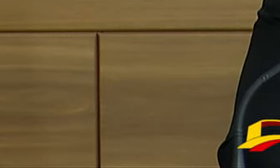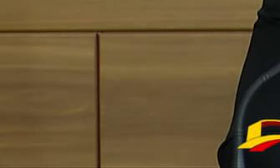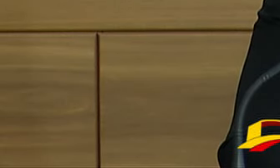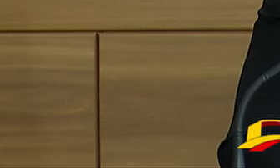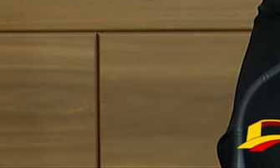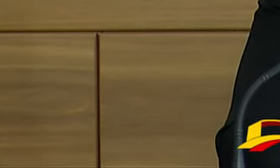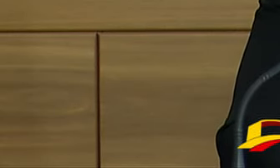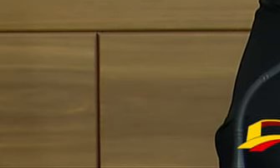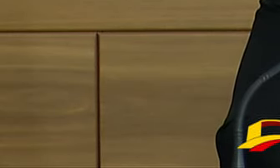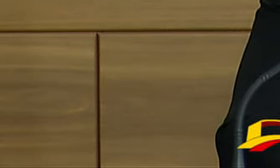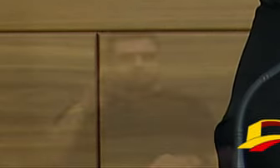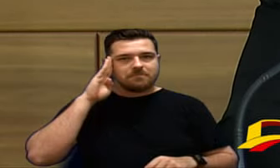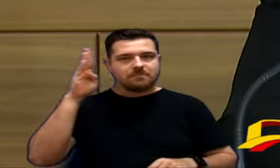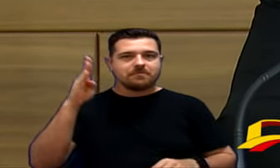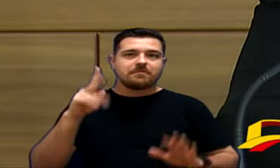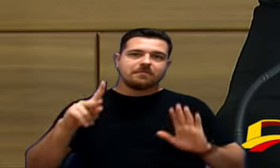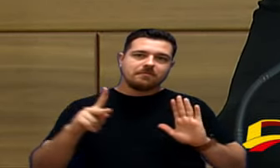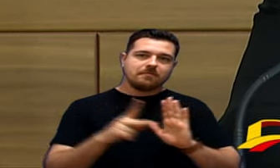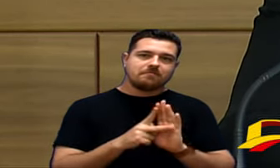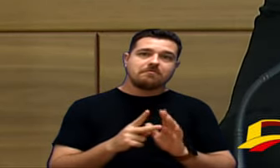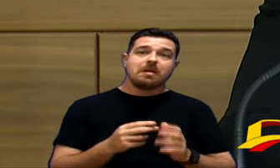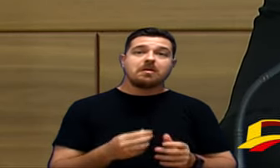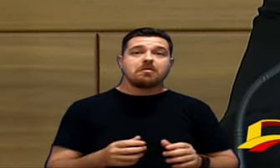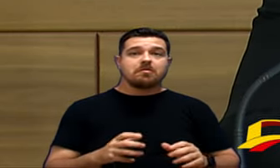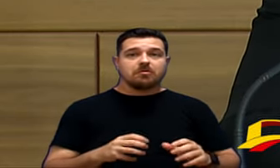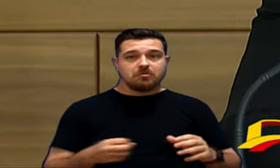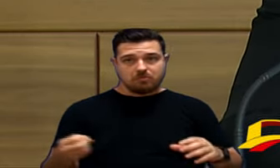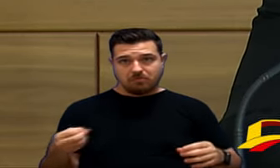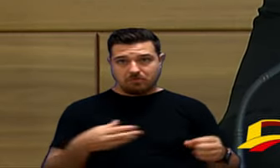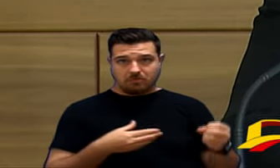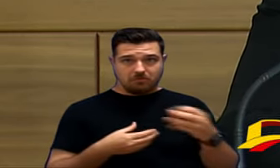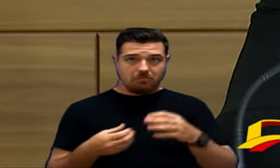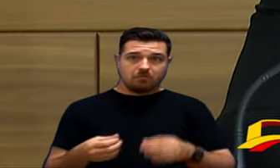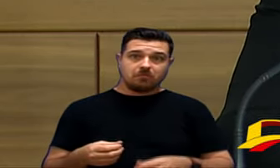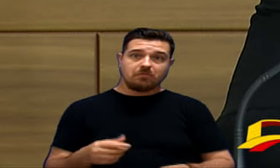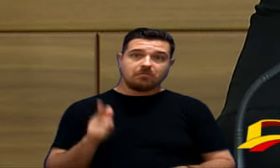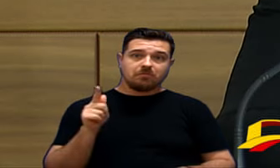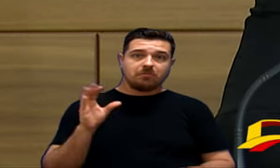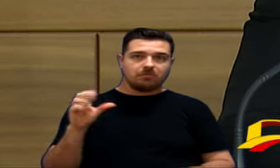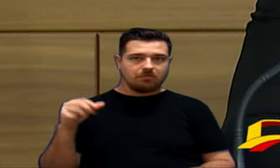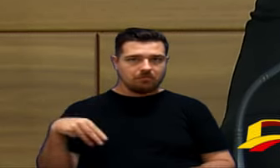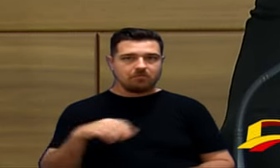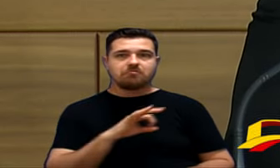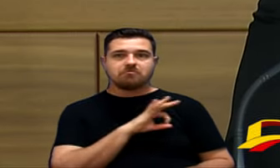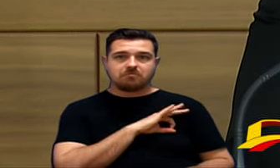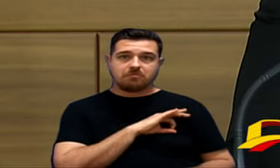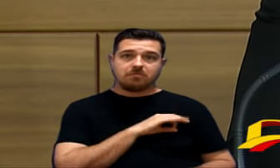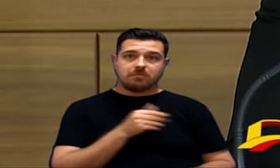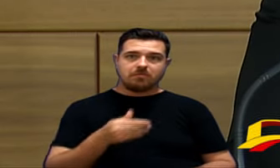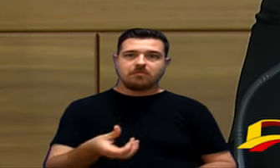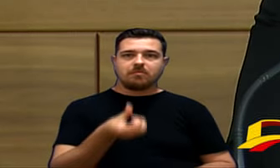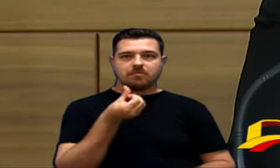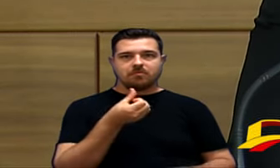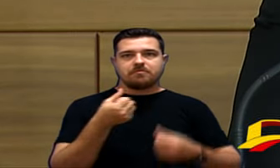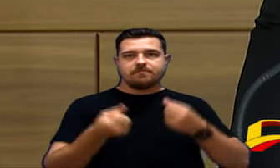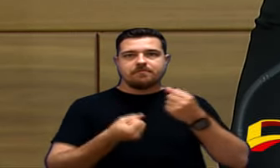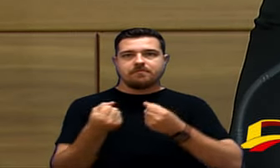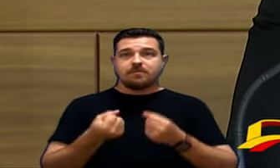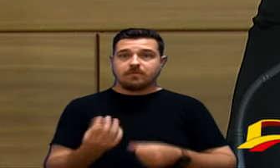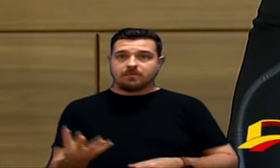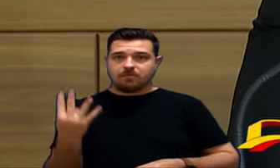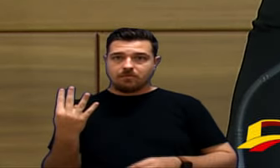exclusivamente em se formando a nova Turma de dos novos guardas civis perfeito excelência são seis novos veículos quatro serão